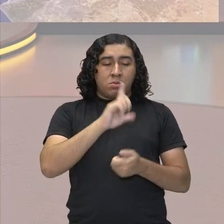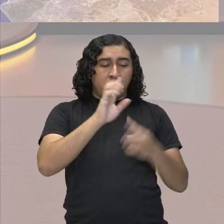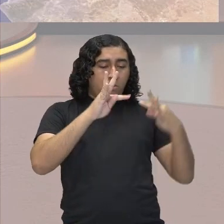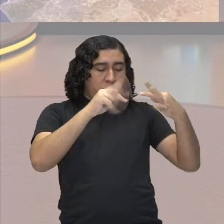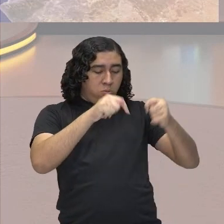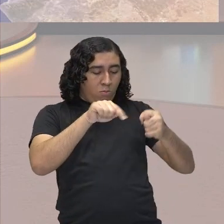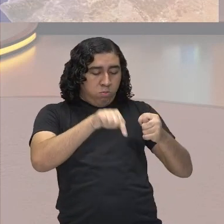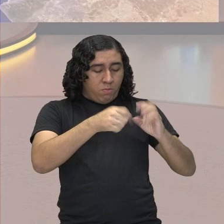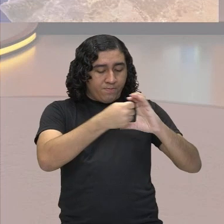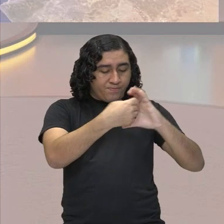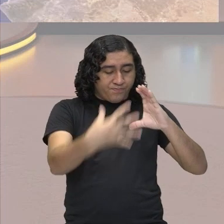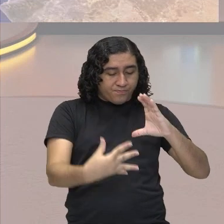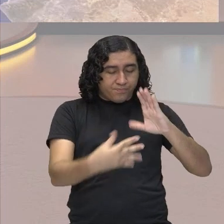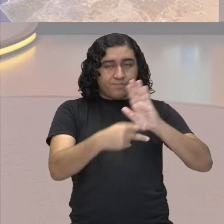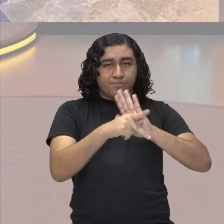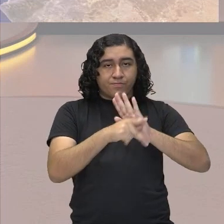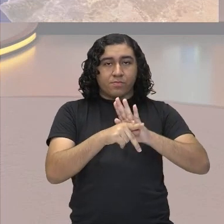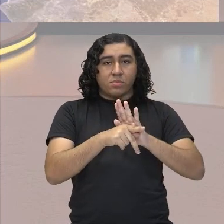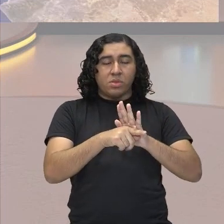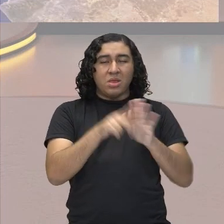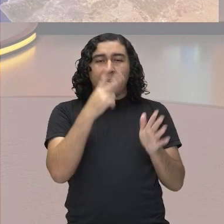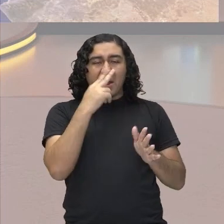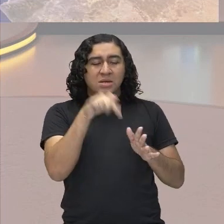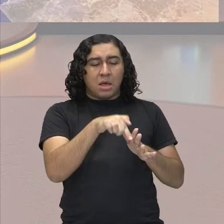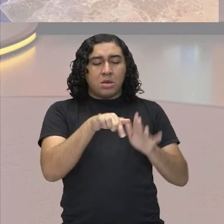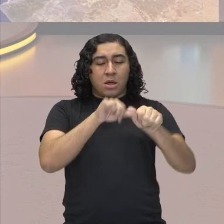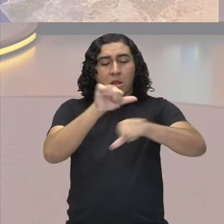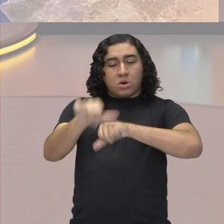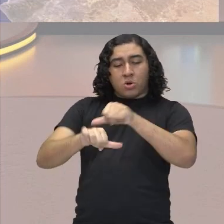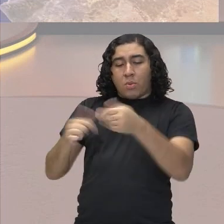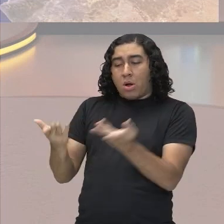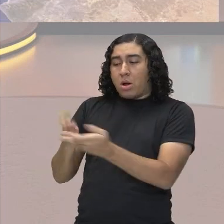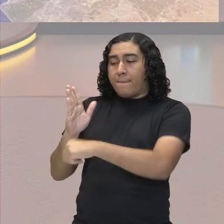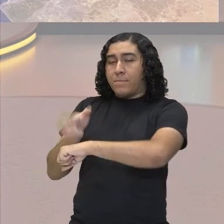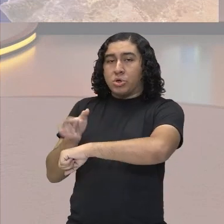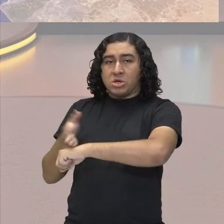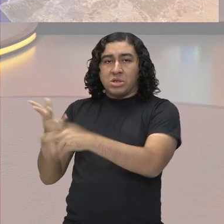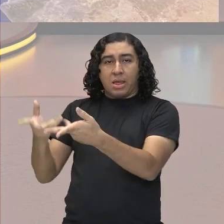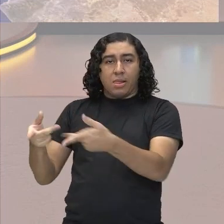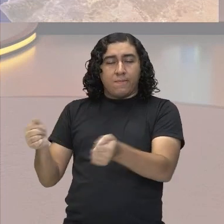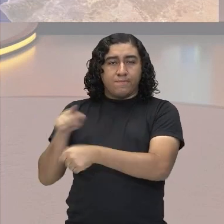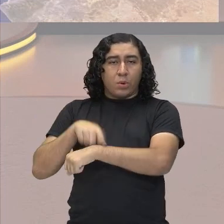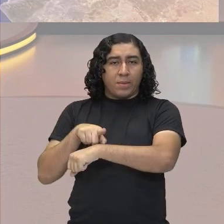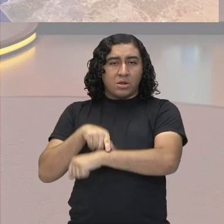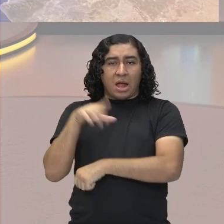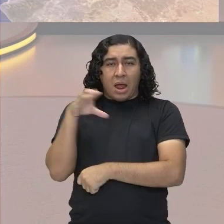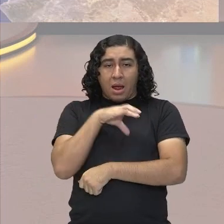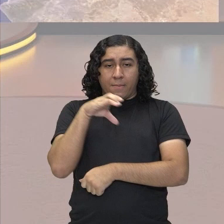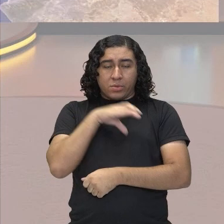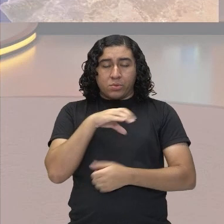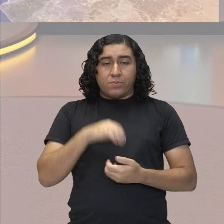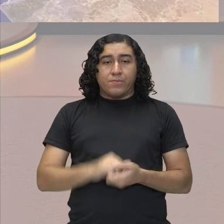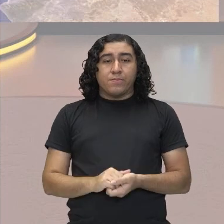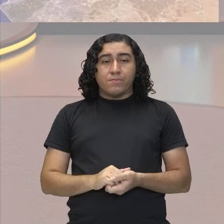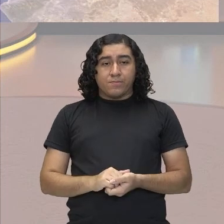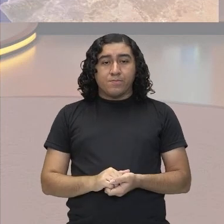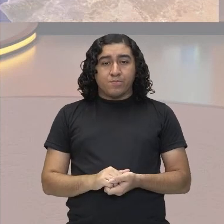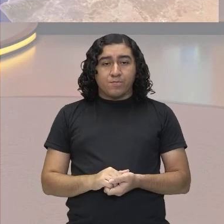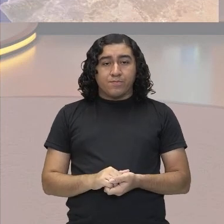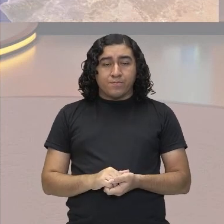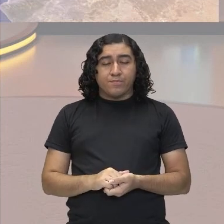ali. E nós saímos disso daí para a ideia de modernidade líquida. E aí ele diz que essa modernidade